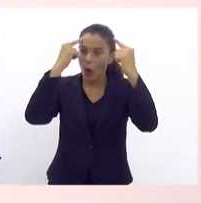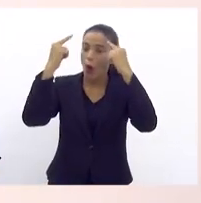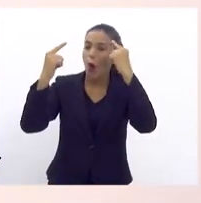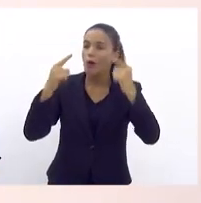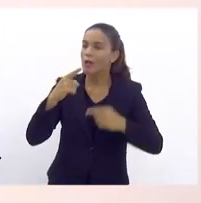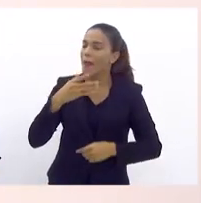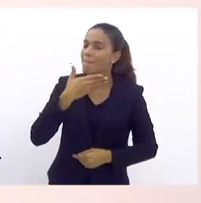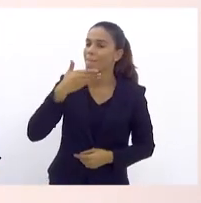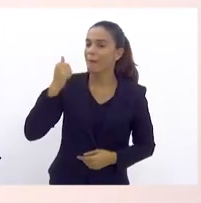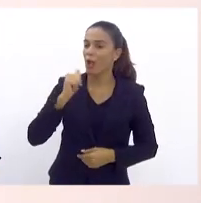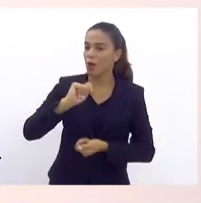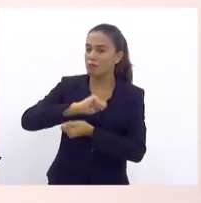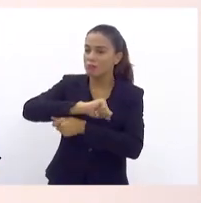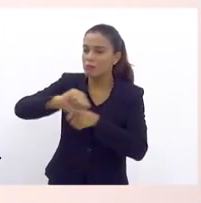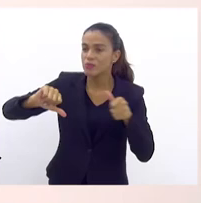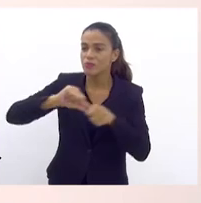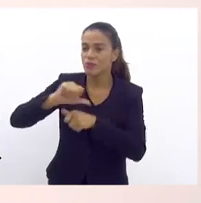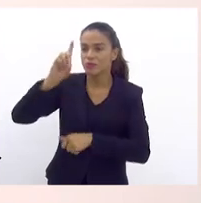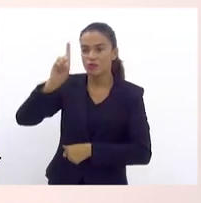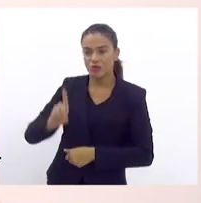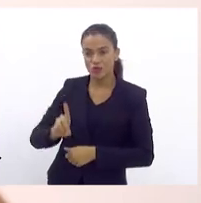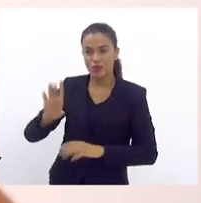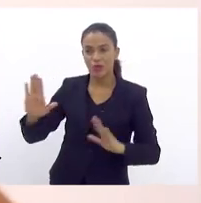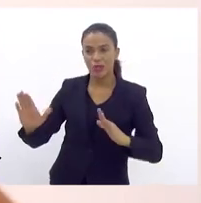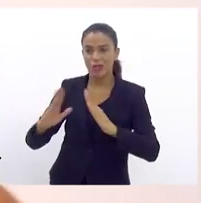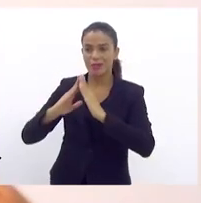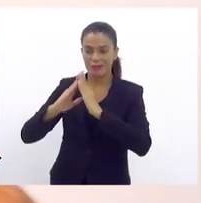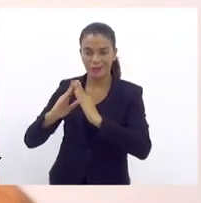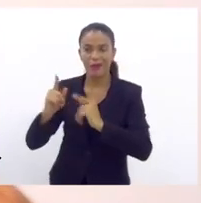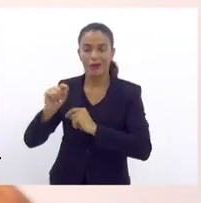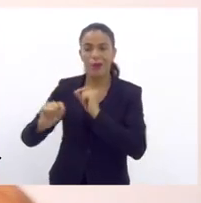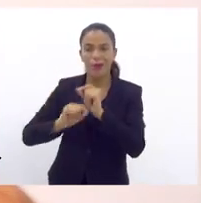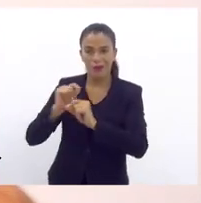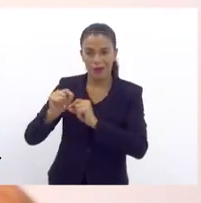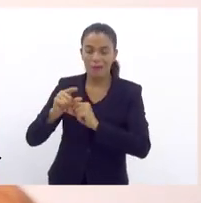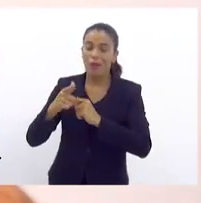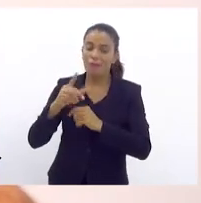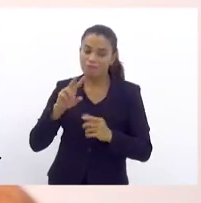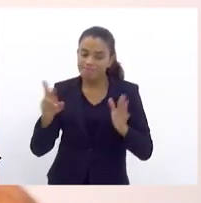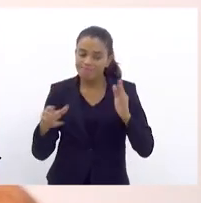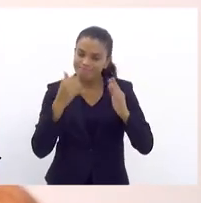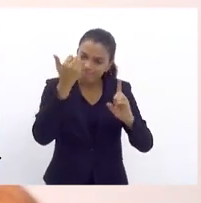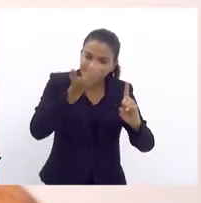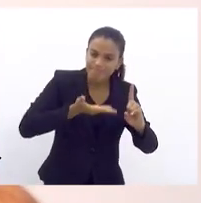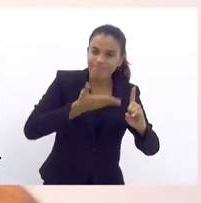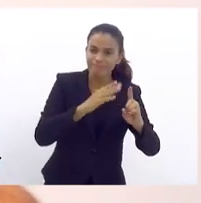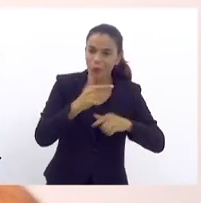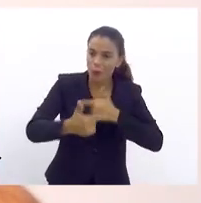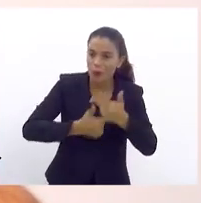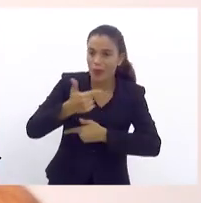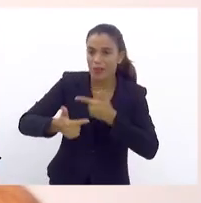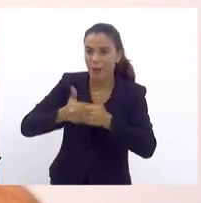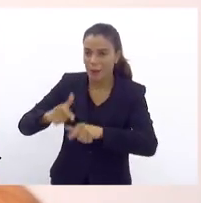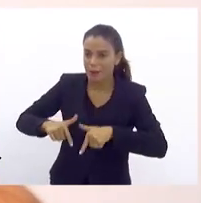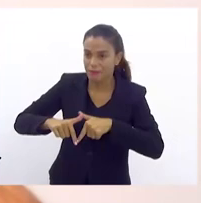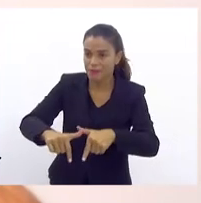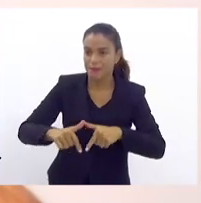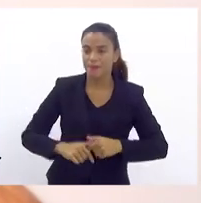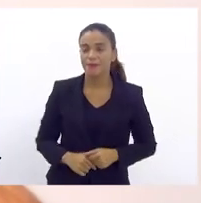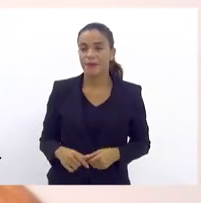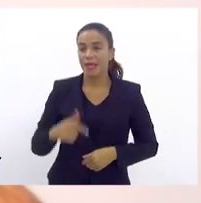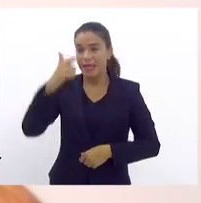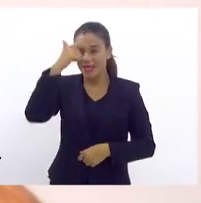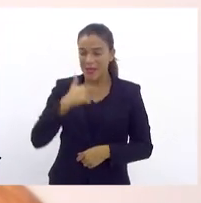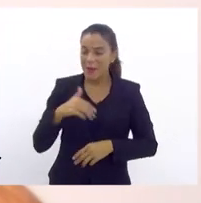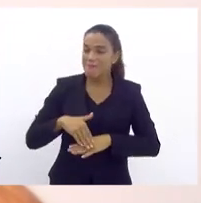ao Status de Diretoria da casa é reconhecendo o trabalho que vem sendo feito né então isso nos deixa honrado e eu